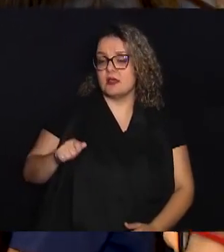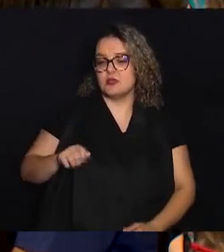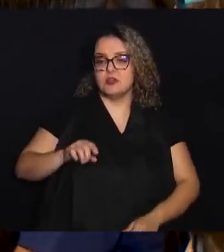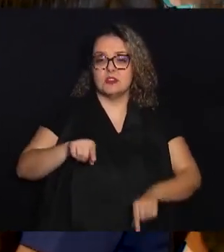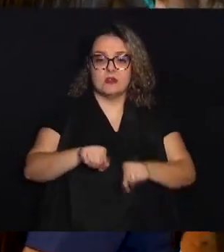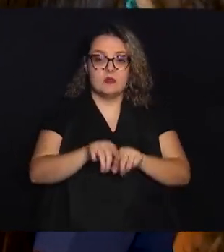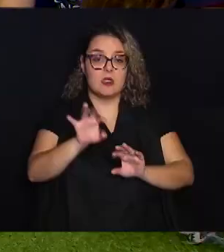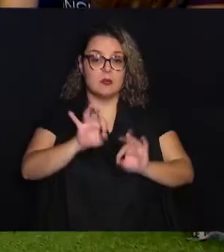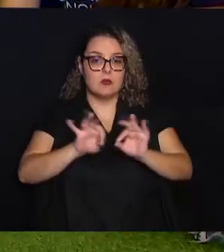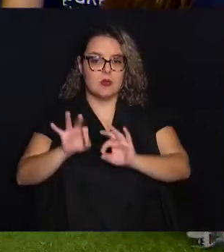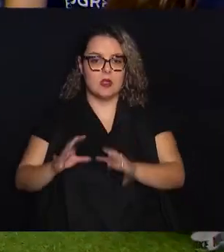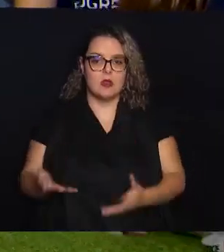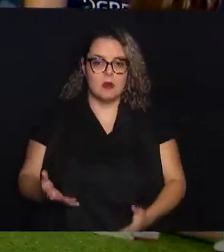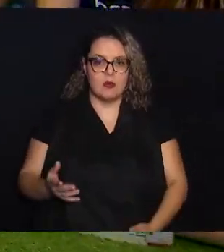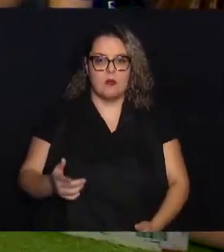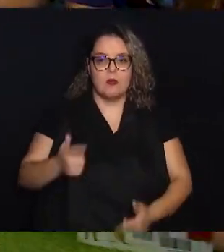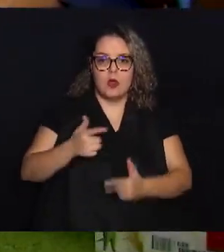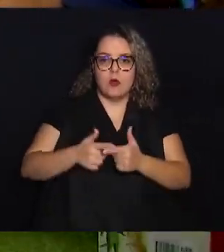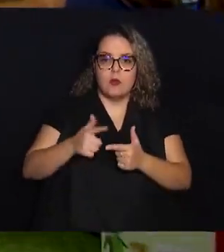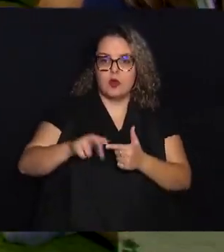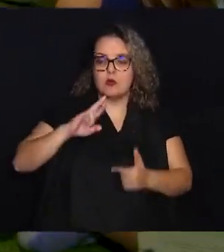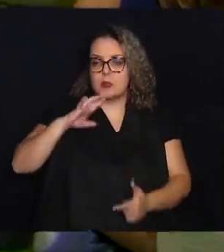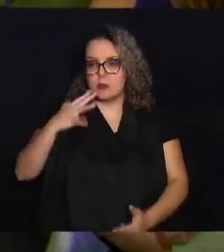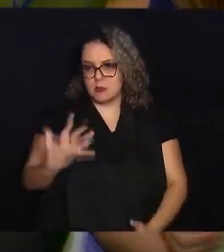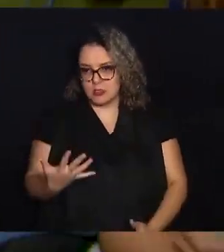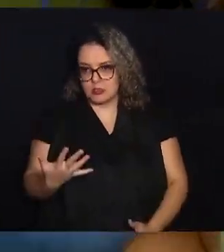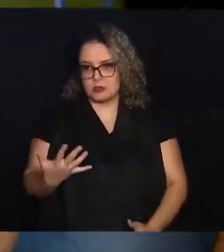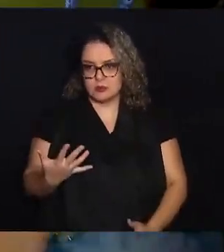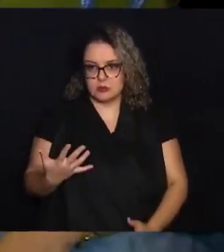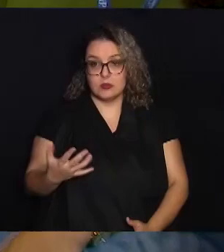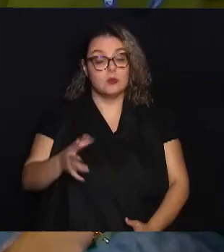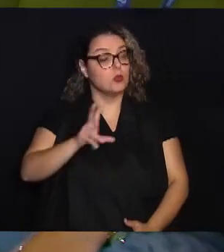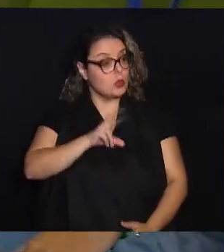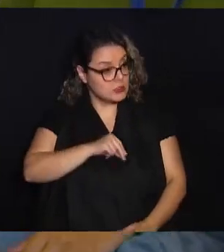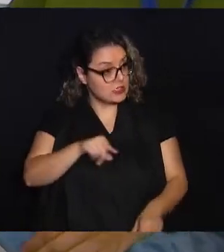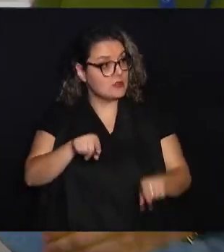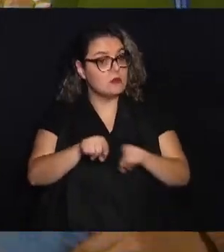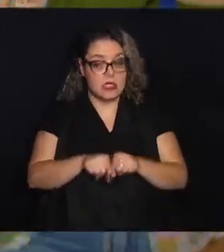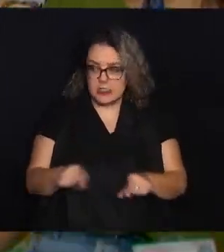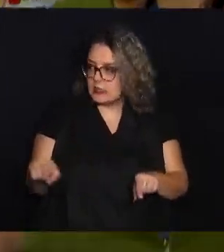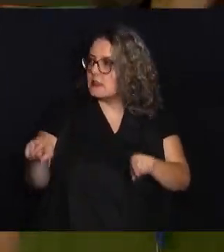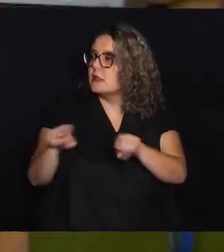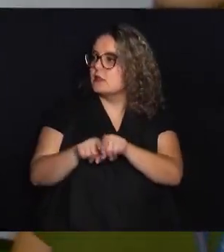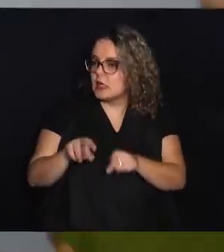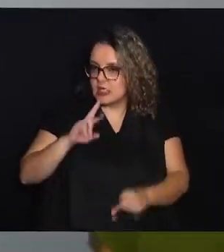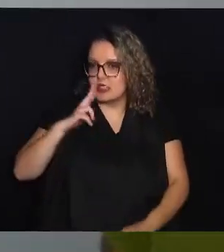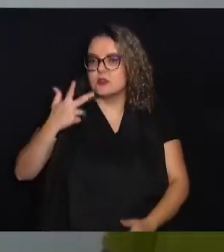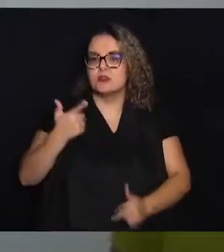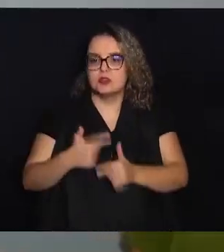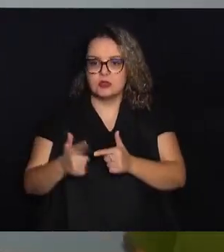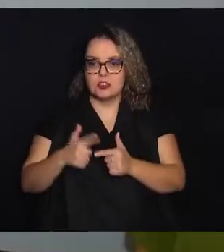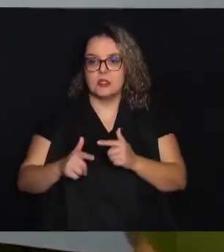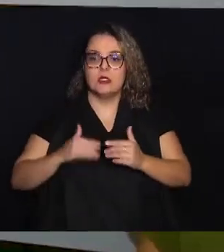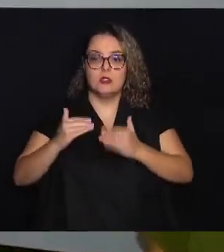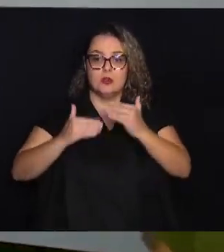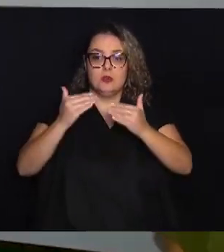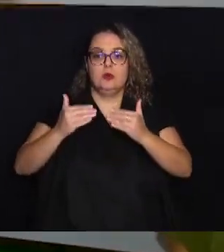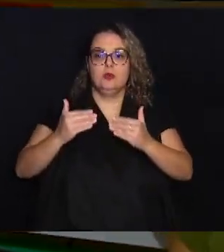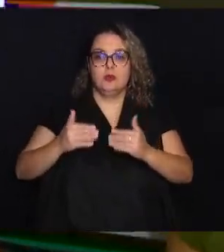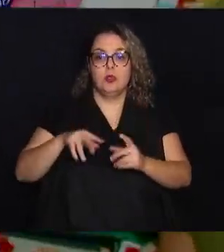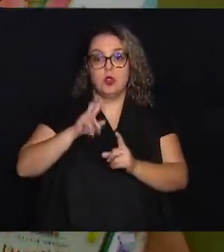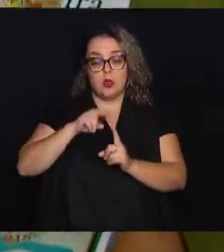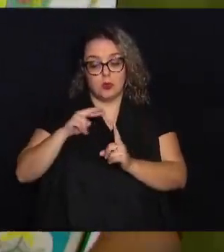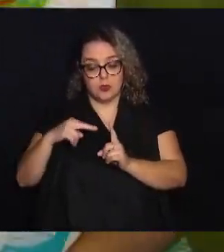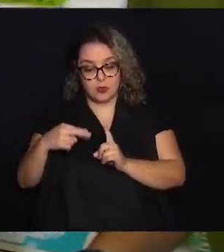elaboração de problemas, estratégias para resolução de problemas. Então, poxa vida, sim, também? Também. Então, há, como eu falei, um desenvolvimento do ponto